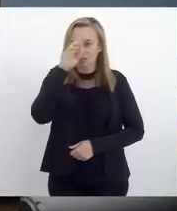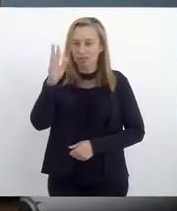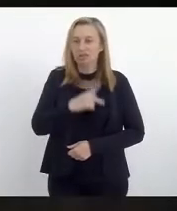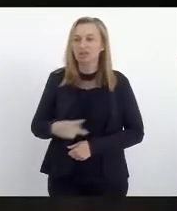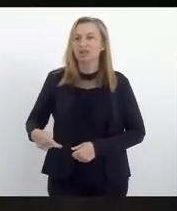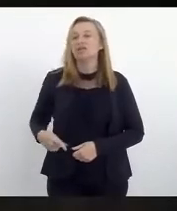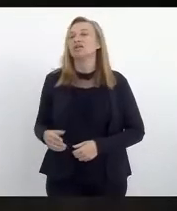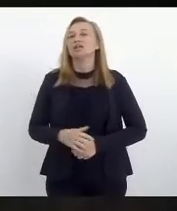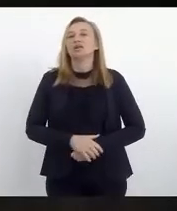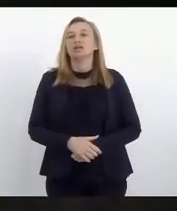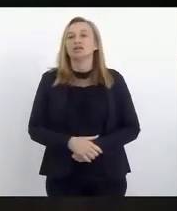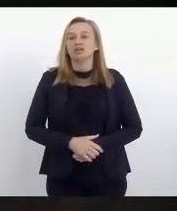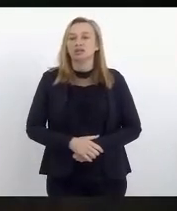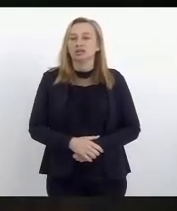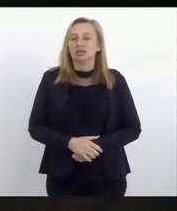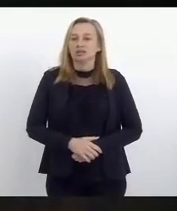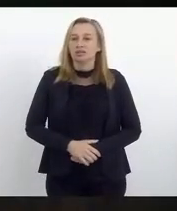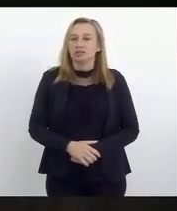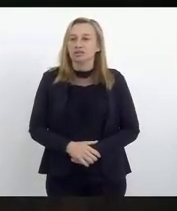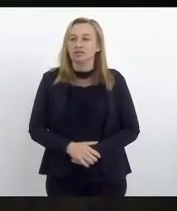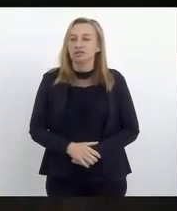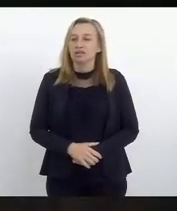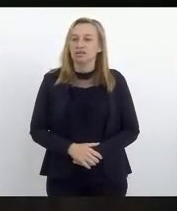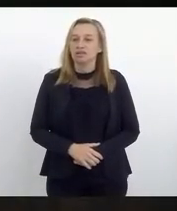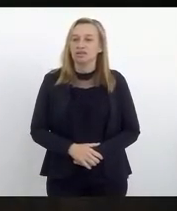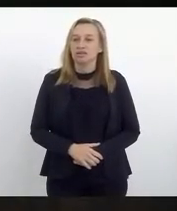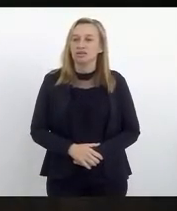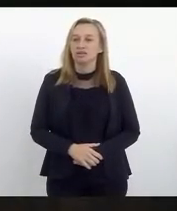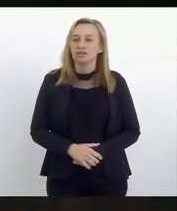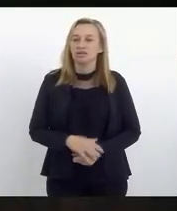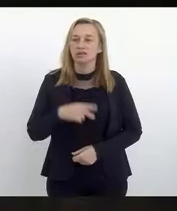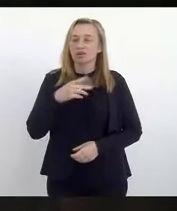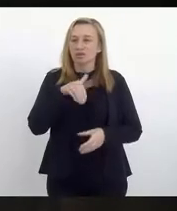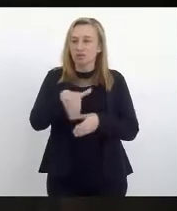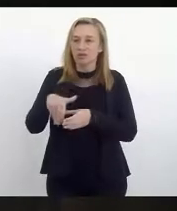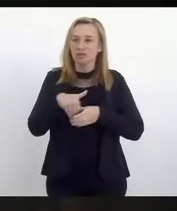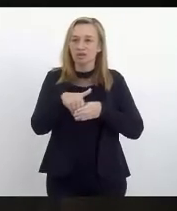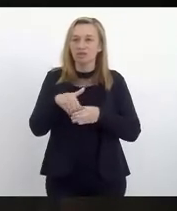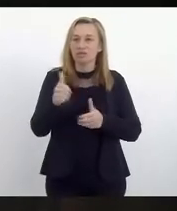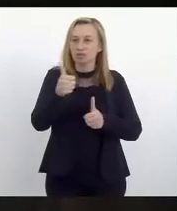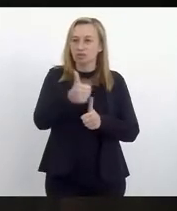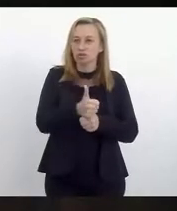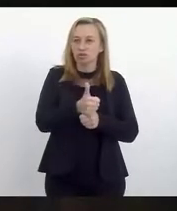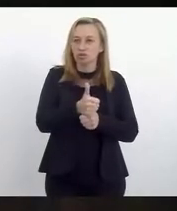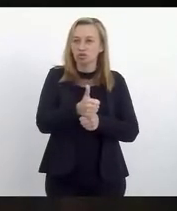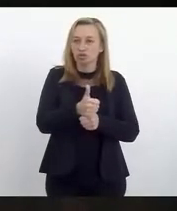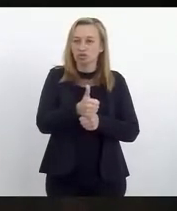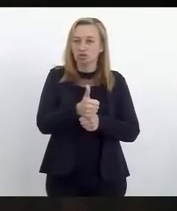Com os pareceres emitidos, em votação substitutivo,